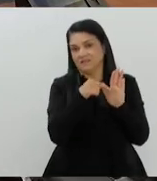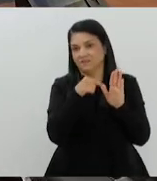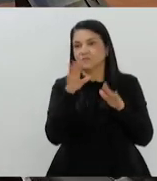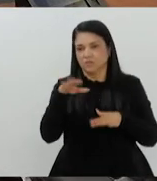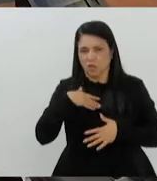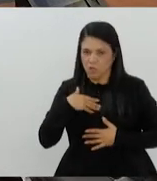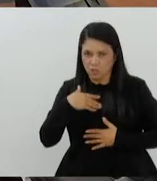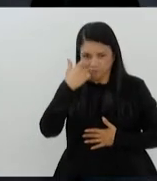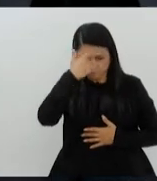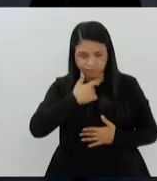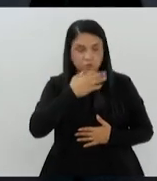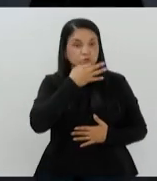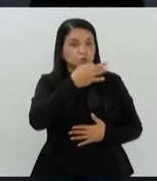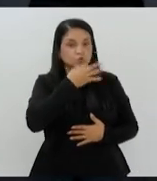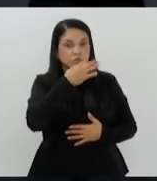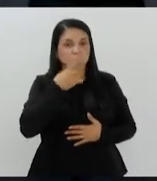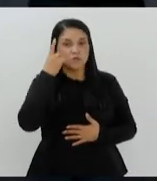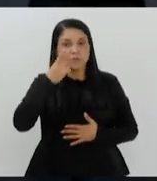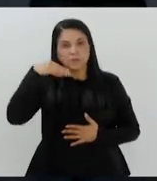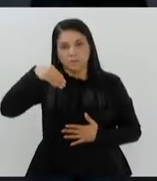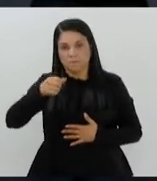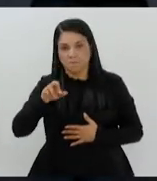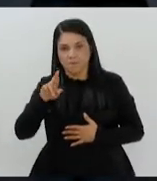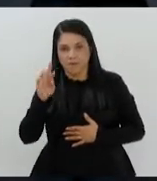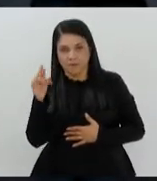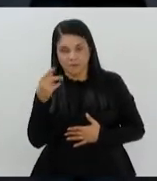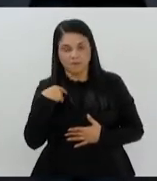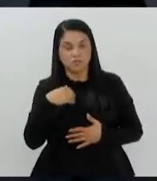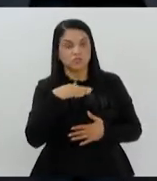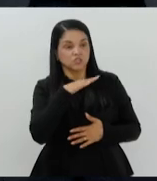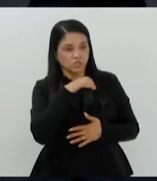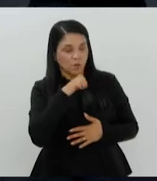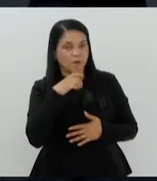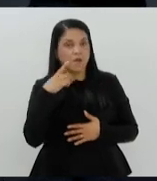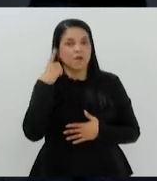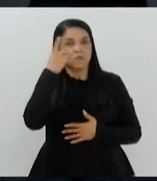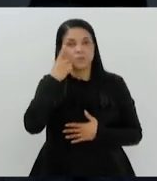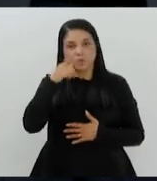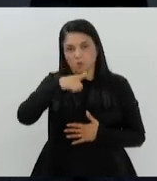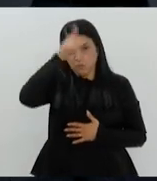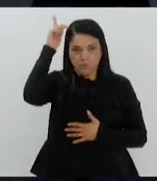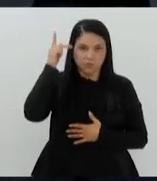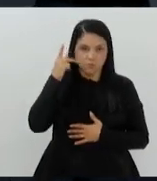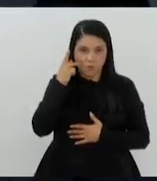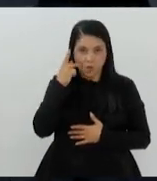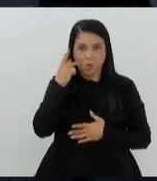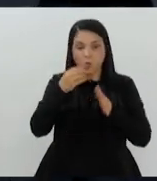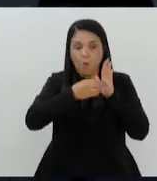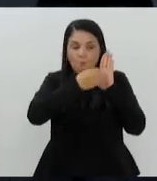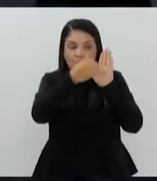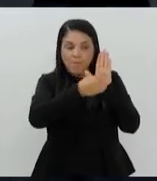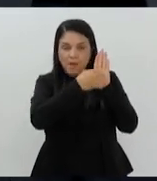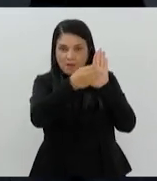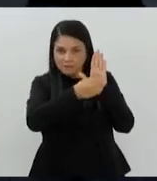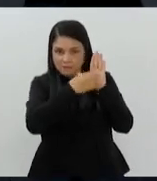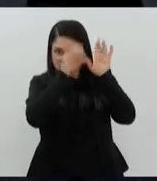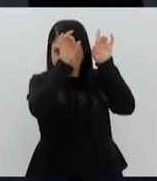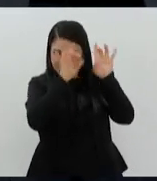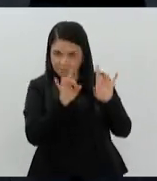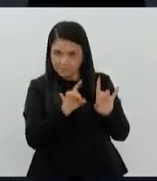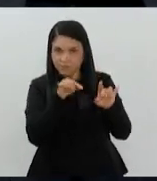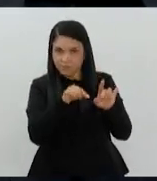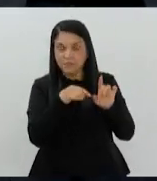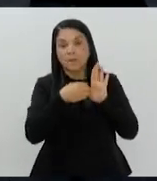parece que poderia declarar, chamar o deputado Luiz Paulo como parecerista especial e ele dá o